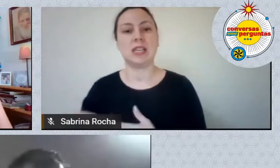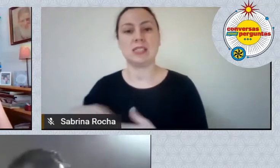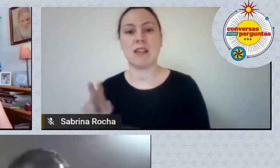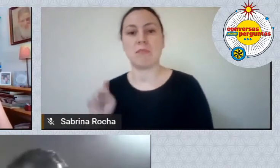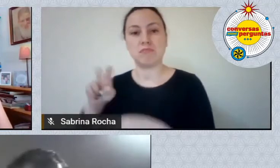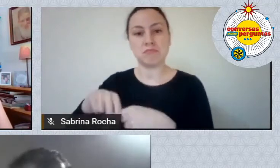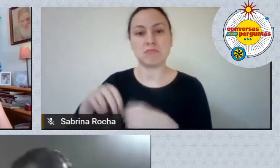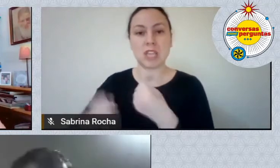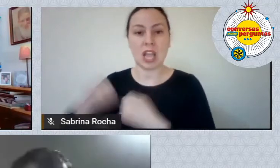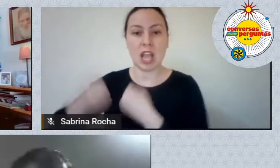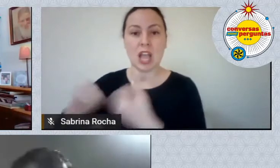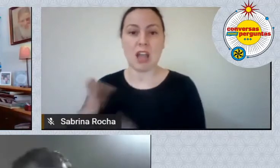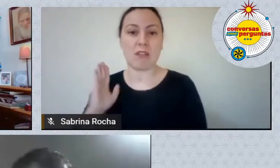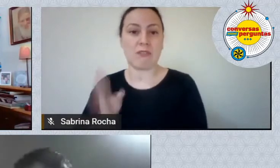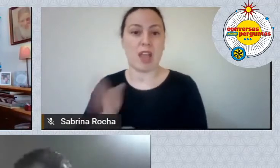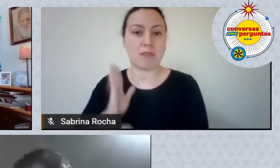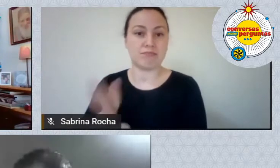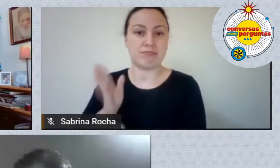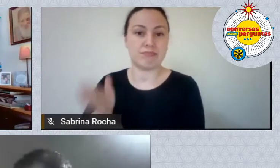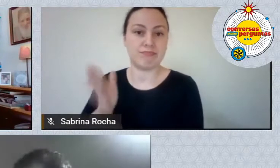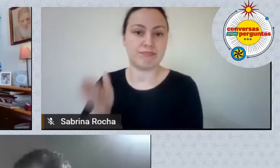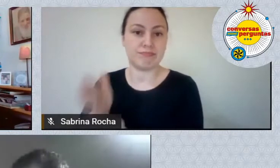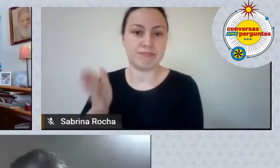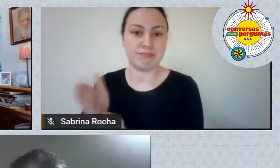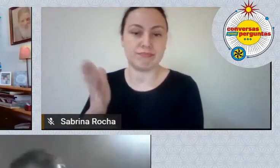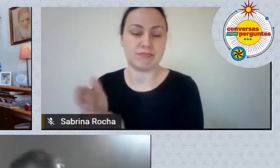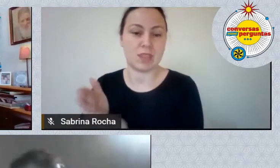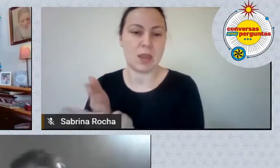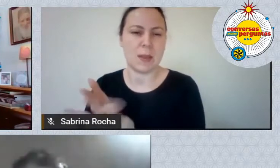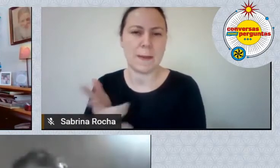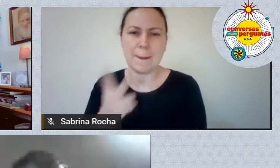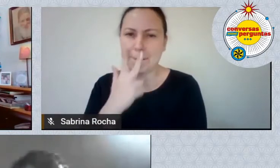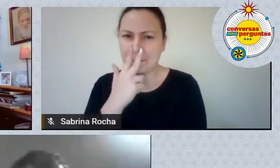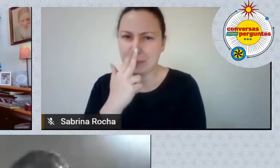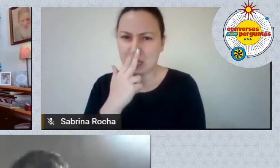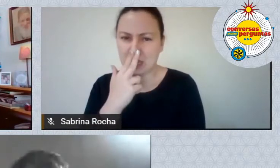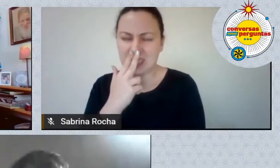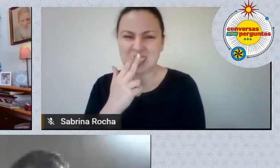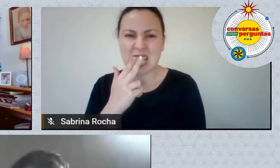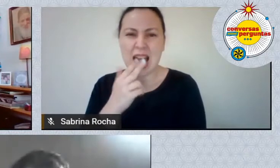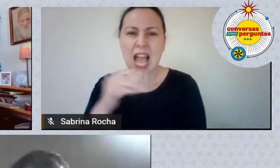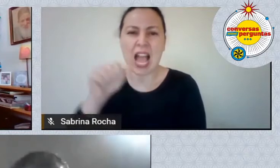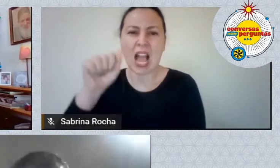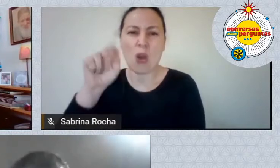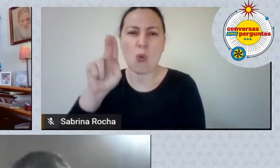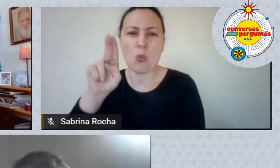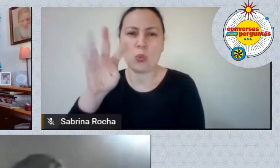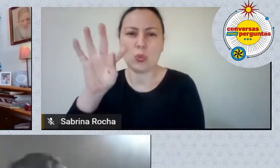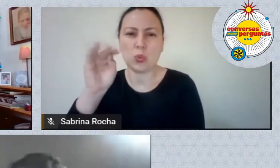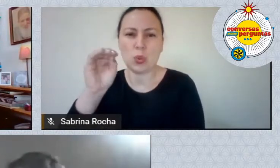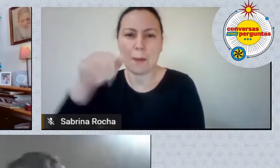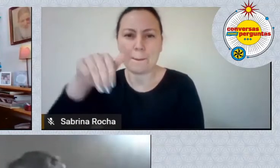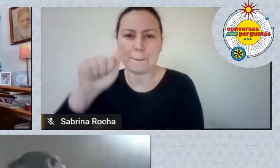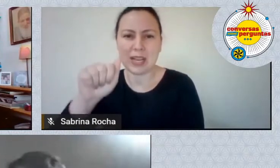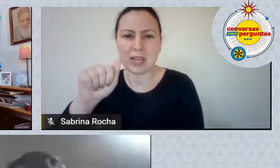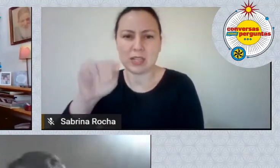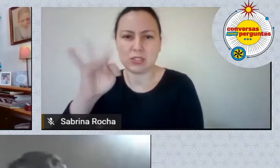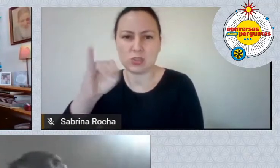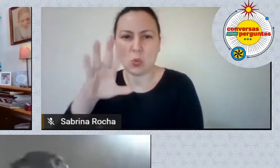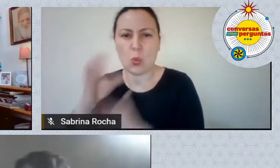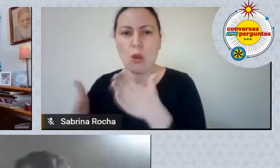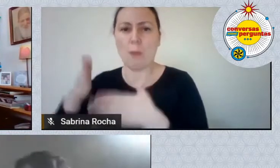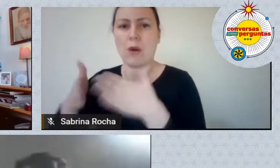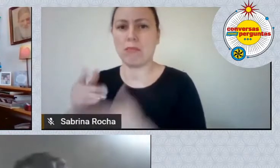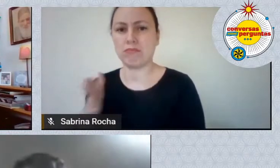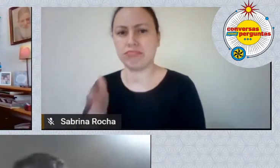rota com um registro que eu poderia chamar assim de automatismo. Né? E esse automatismo,